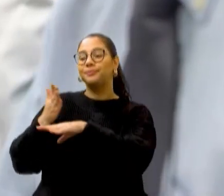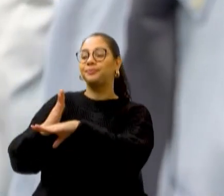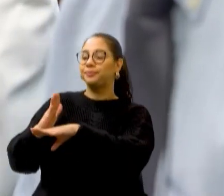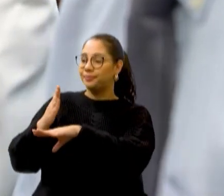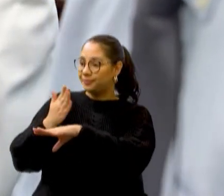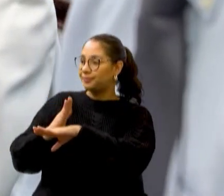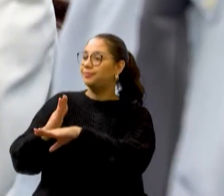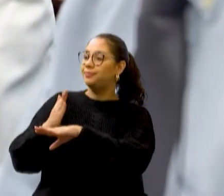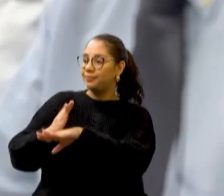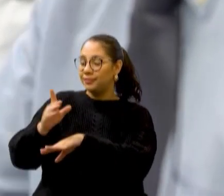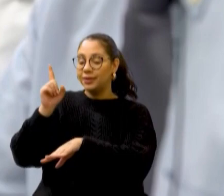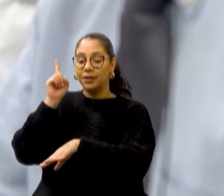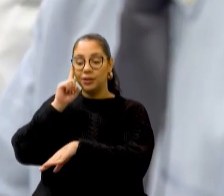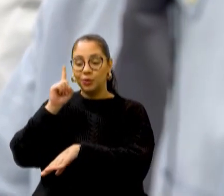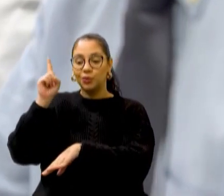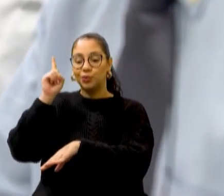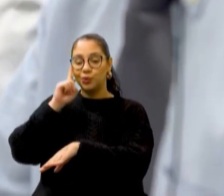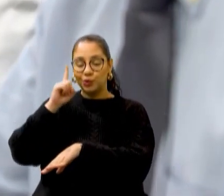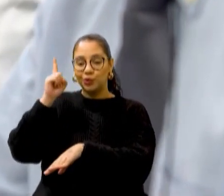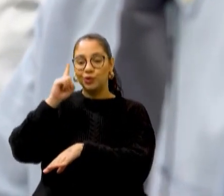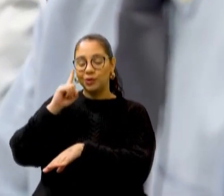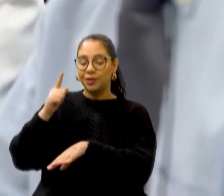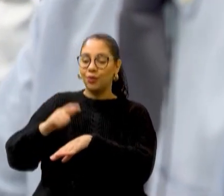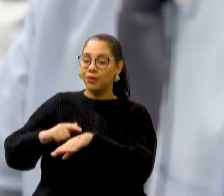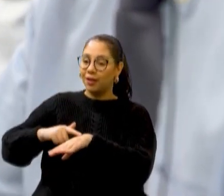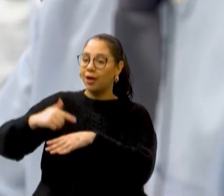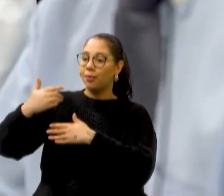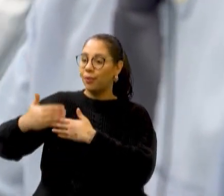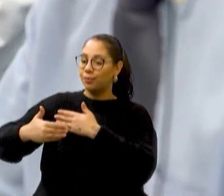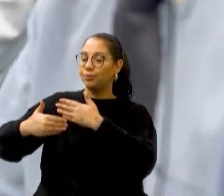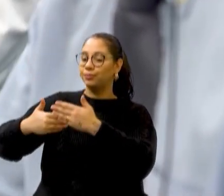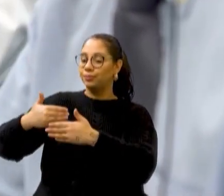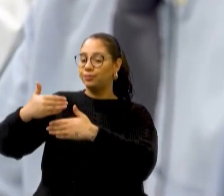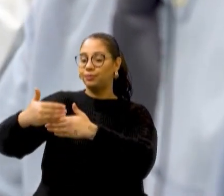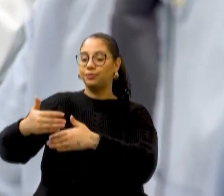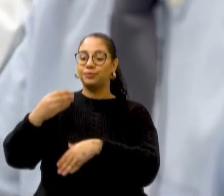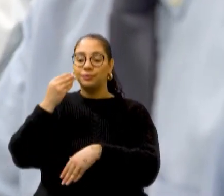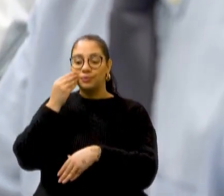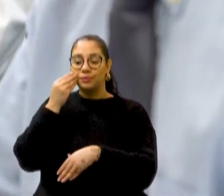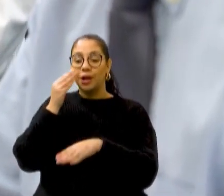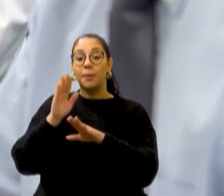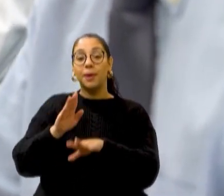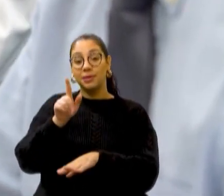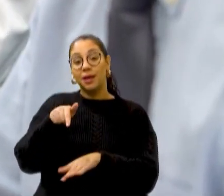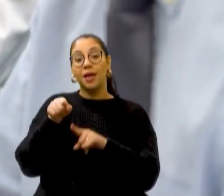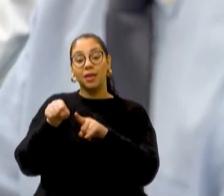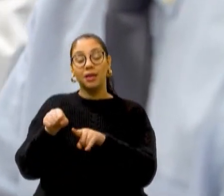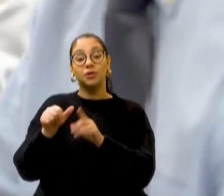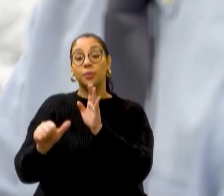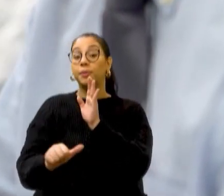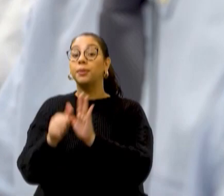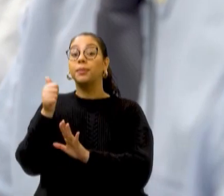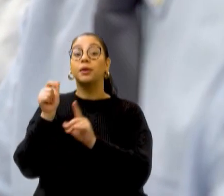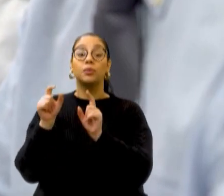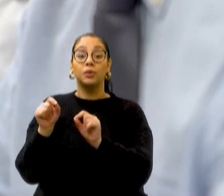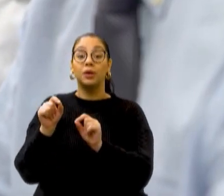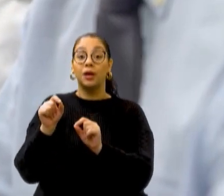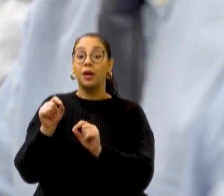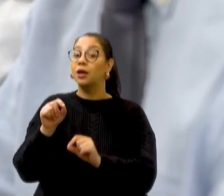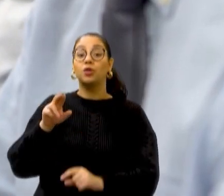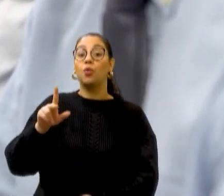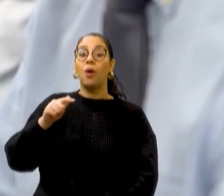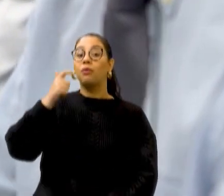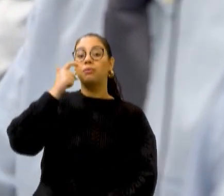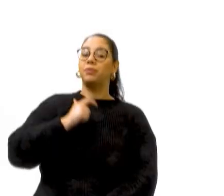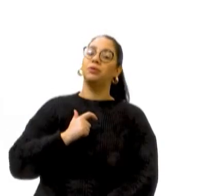é um exercício na verdade um exercício diário com o tempo a gente vai assimilando tudo isso né mas é isso o primeiro ponto